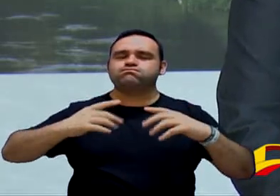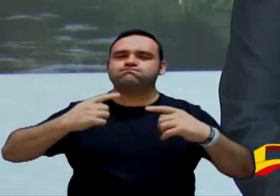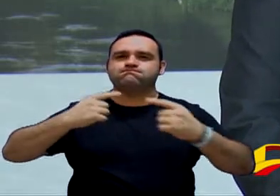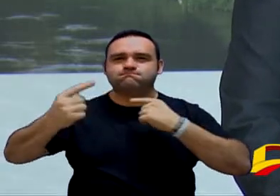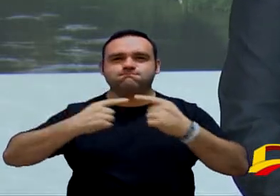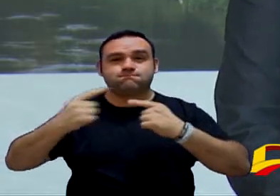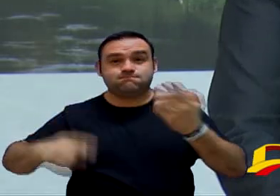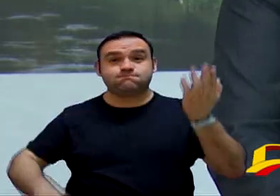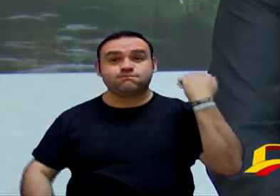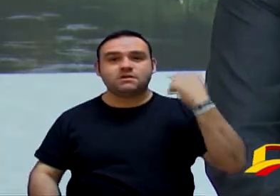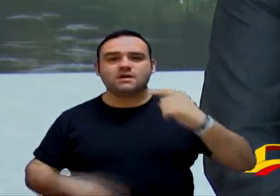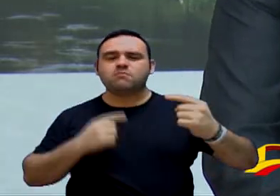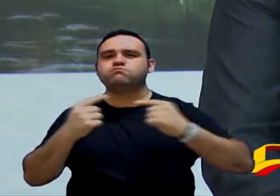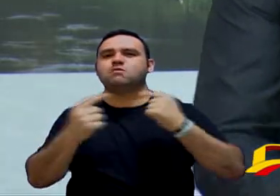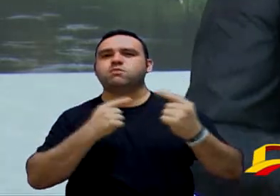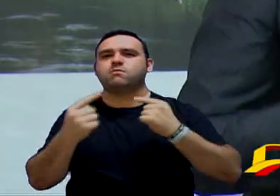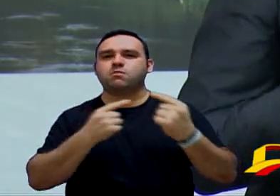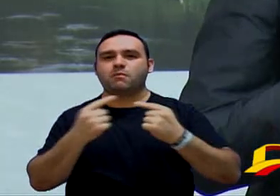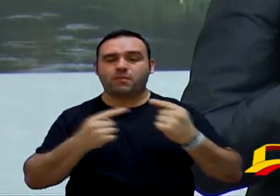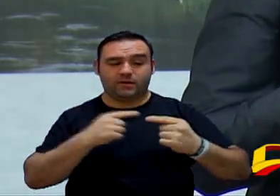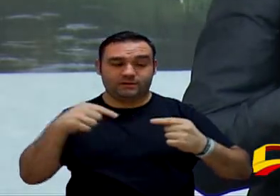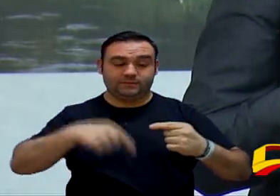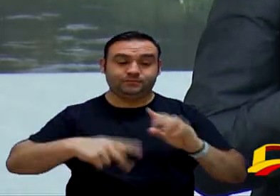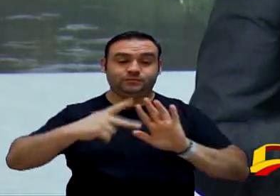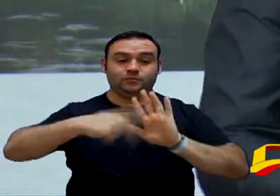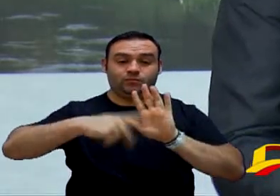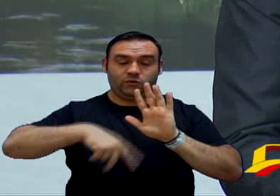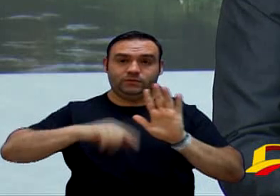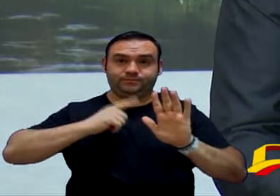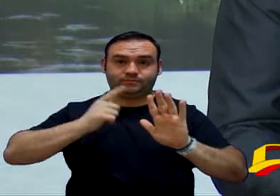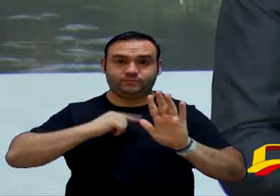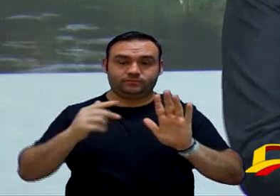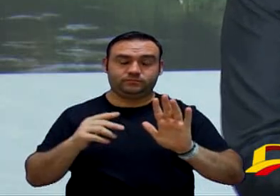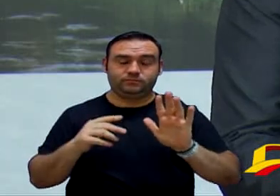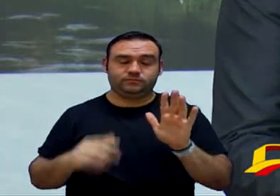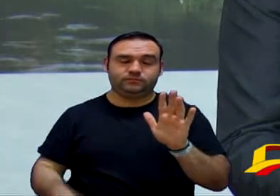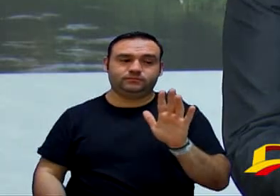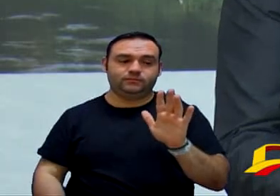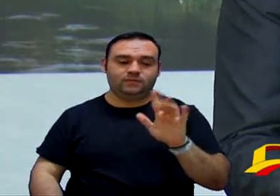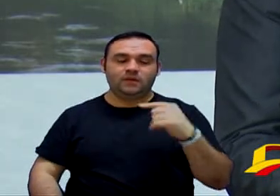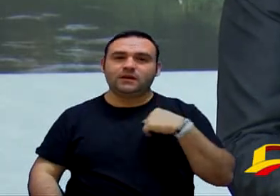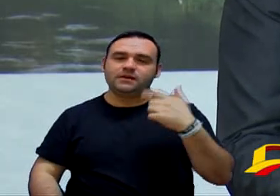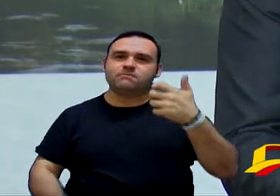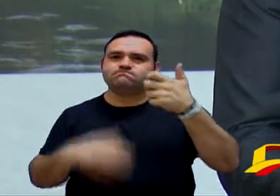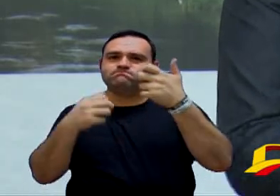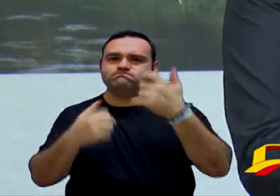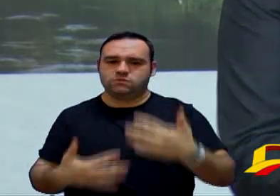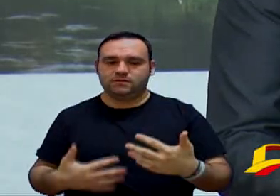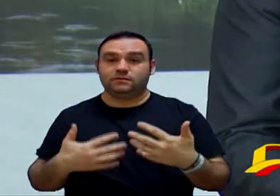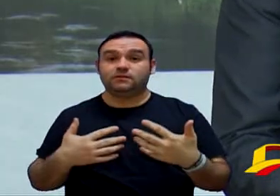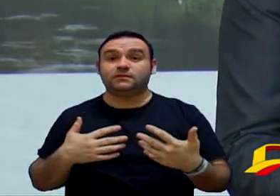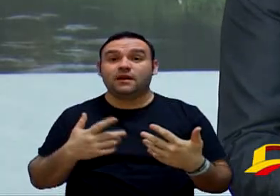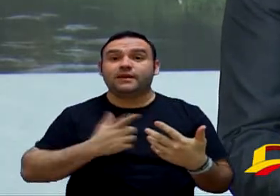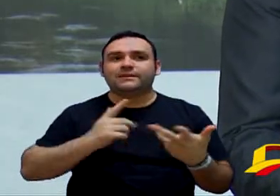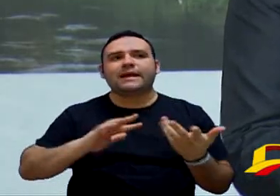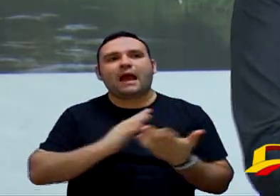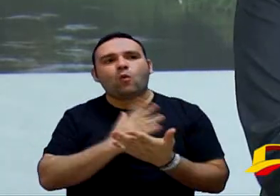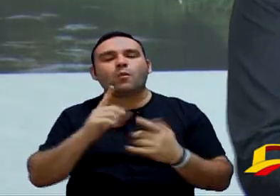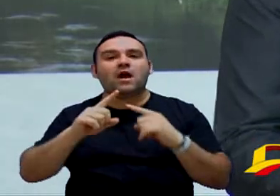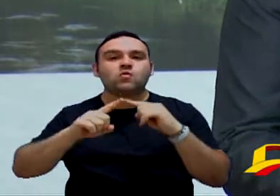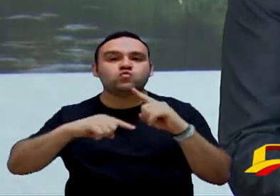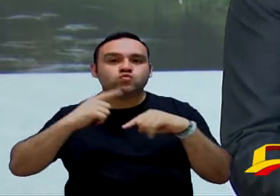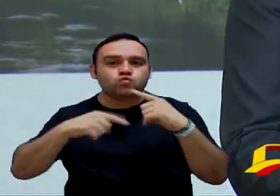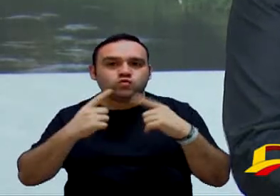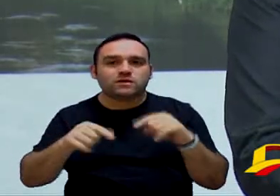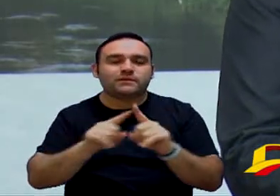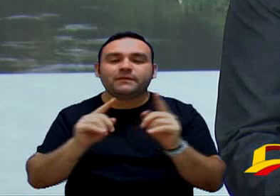gente na última discussão A Última discussão que esse projeto entrou e eu descobri ele ficou algumas dúvidas